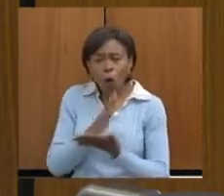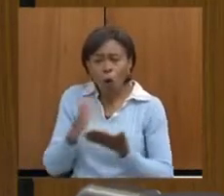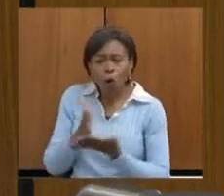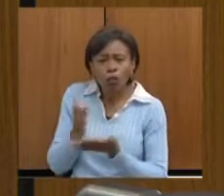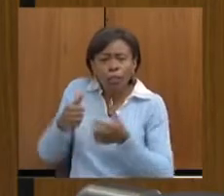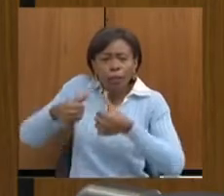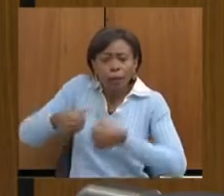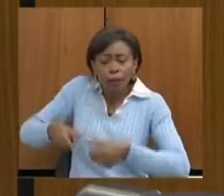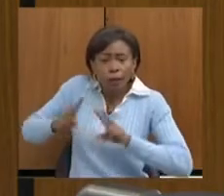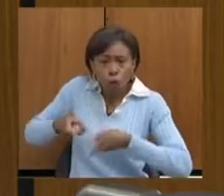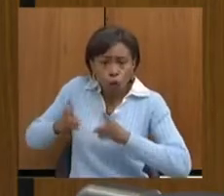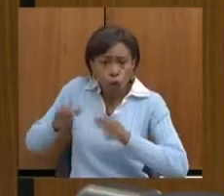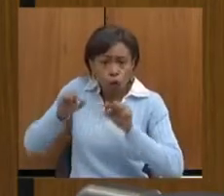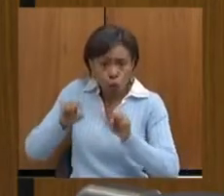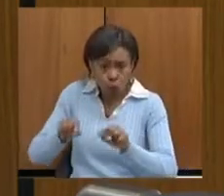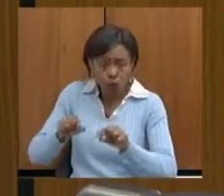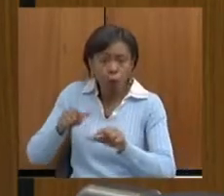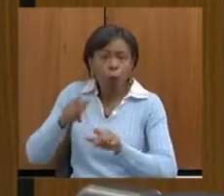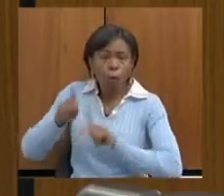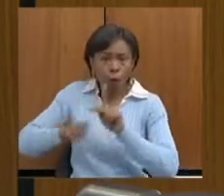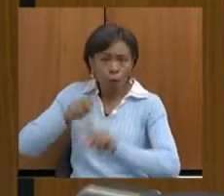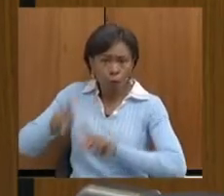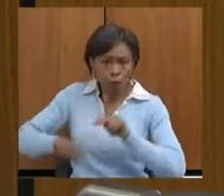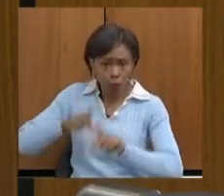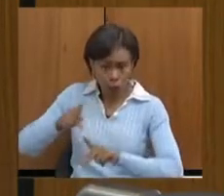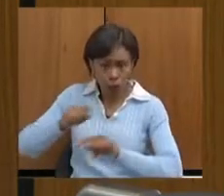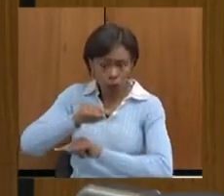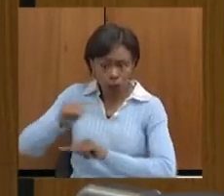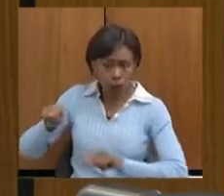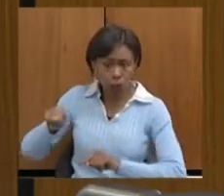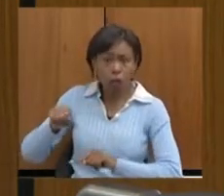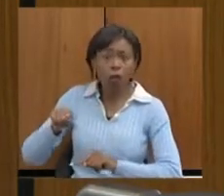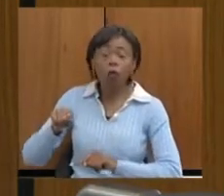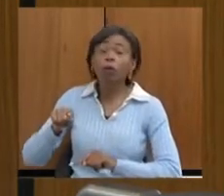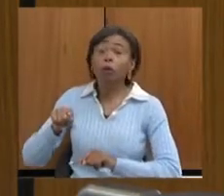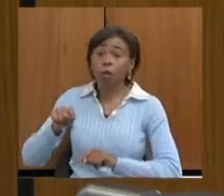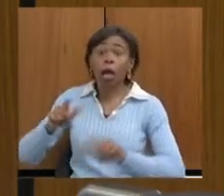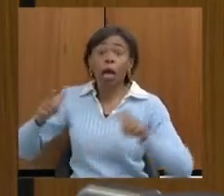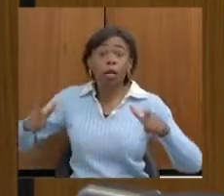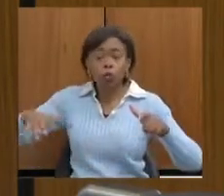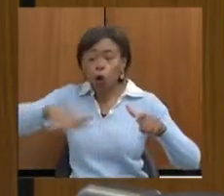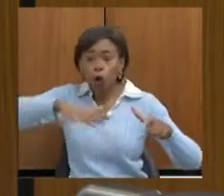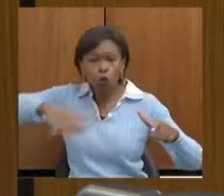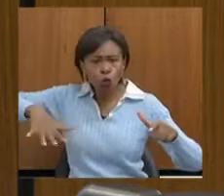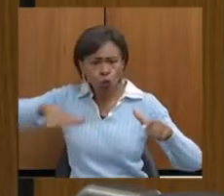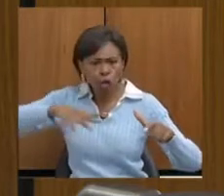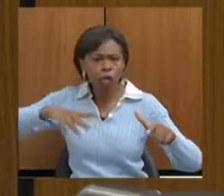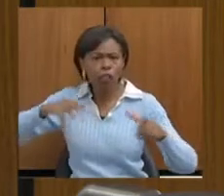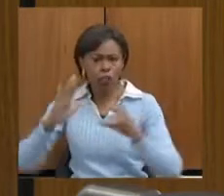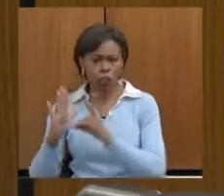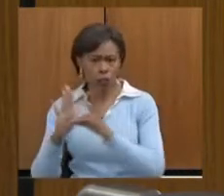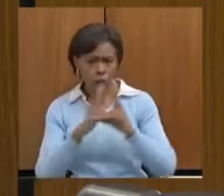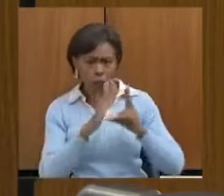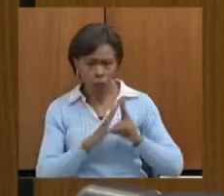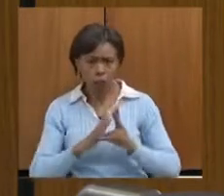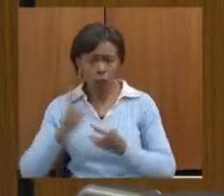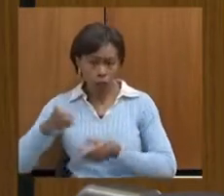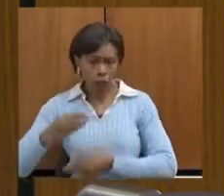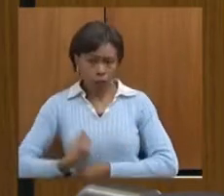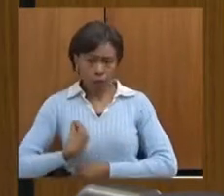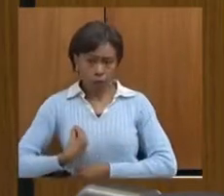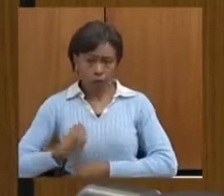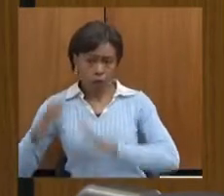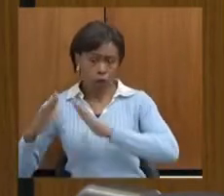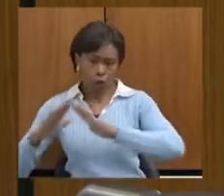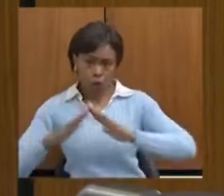população ditas bravios né do de alimentos sendo que esses espaços onde os indígenas nascentes eles viviam